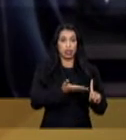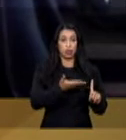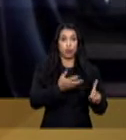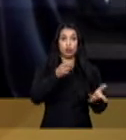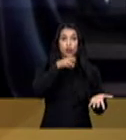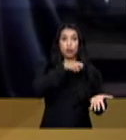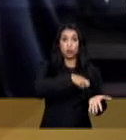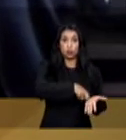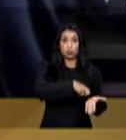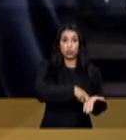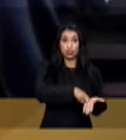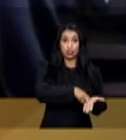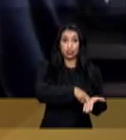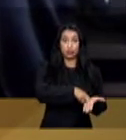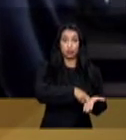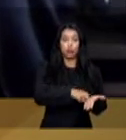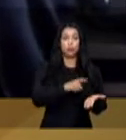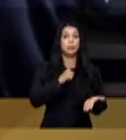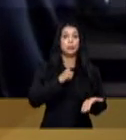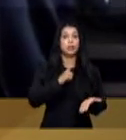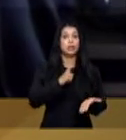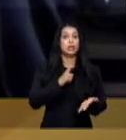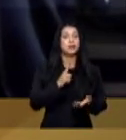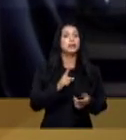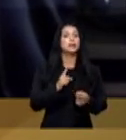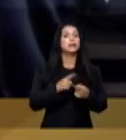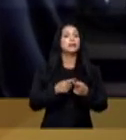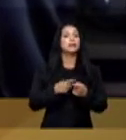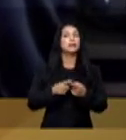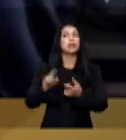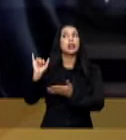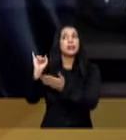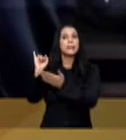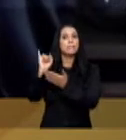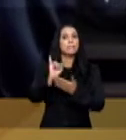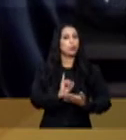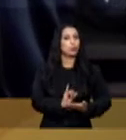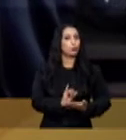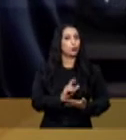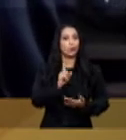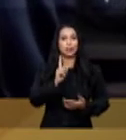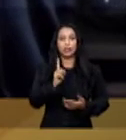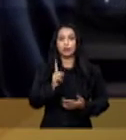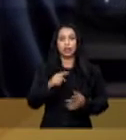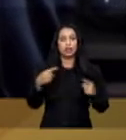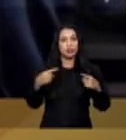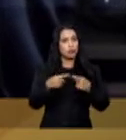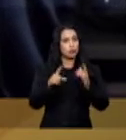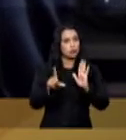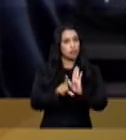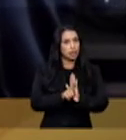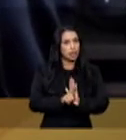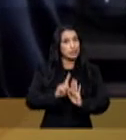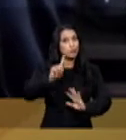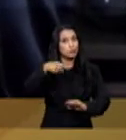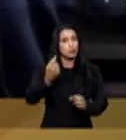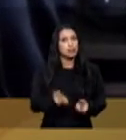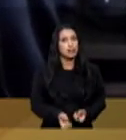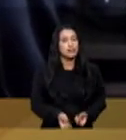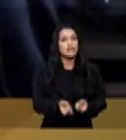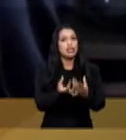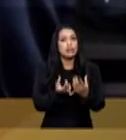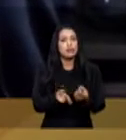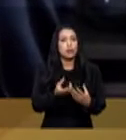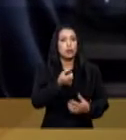condenado por haver importado irregularmente, bem como colocado à venda, o